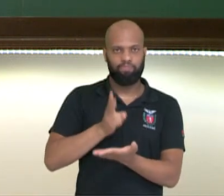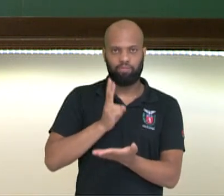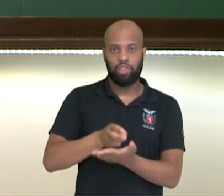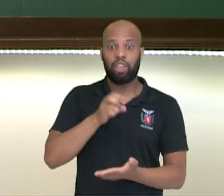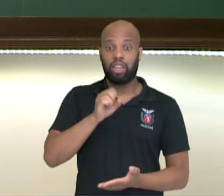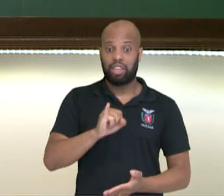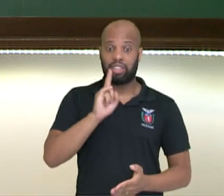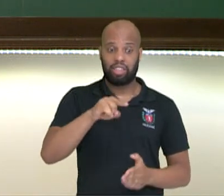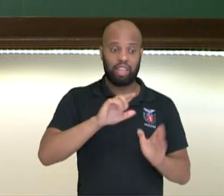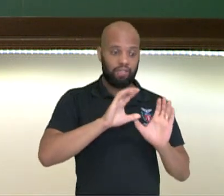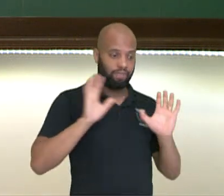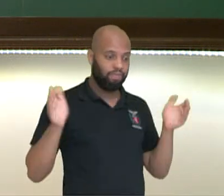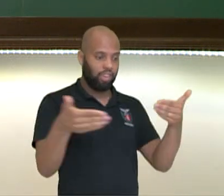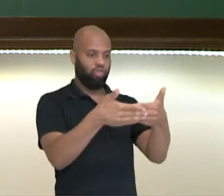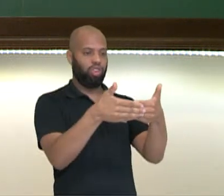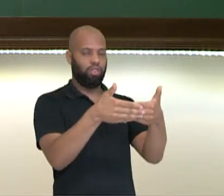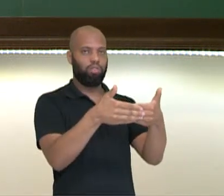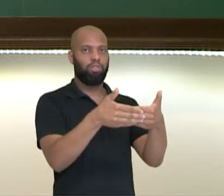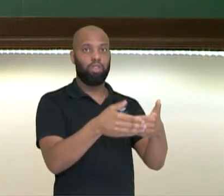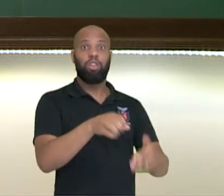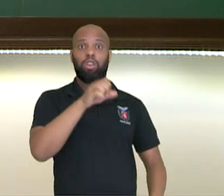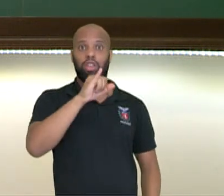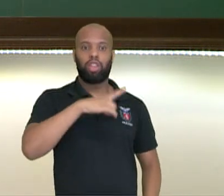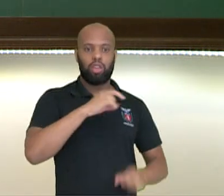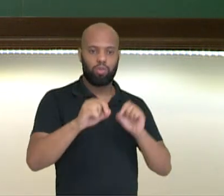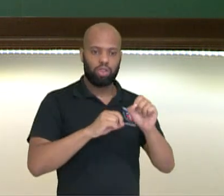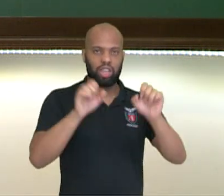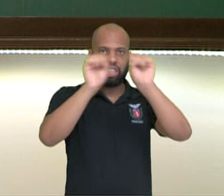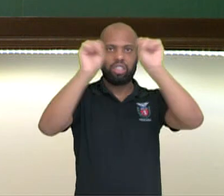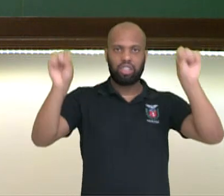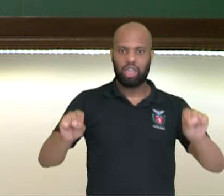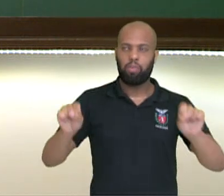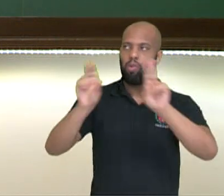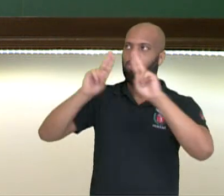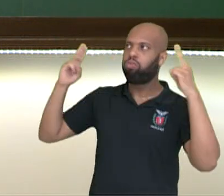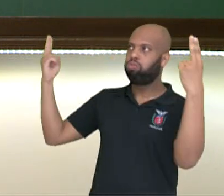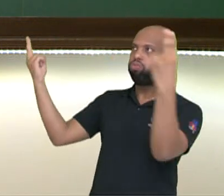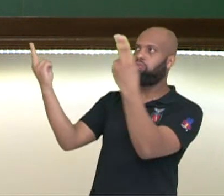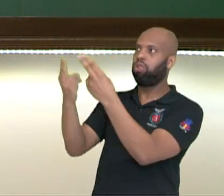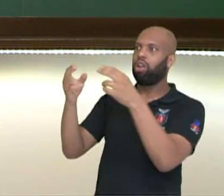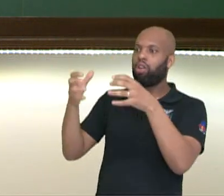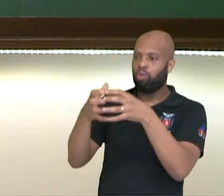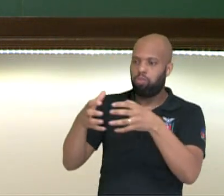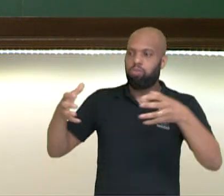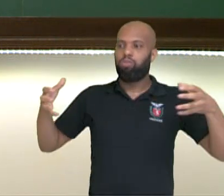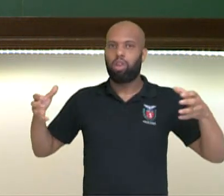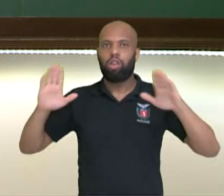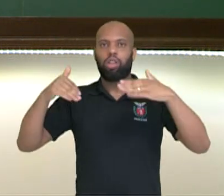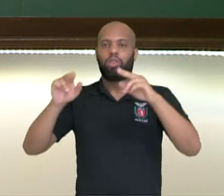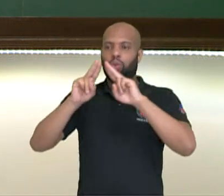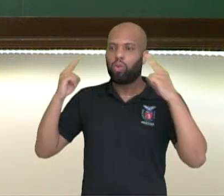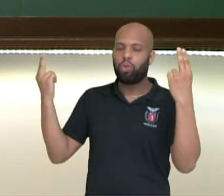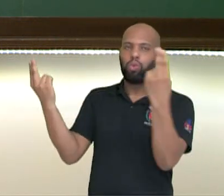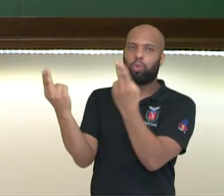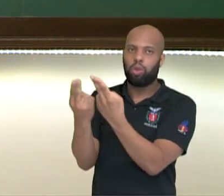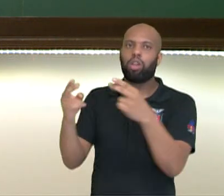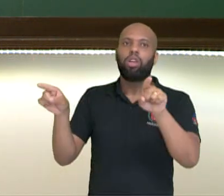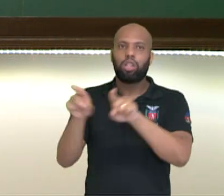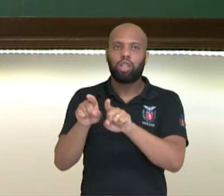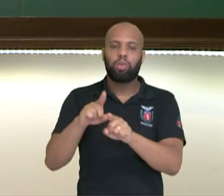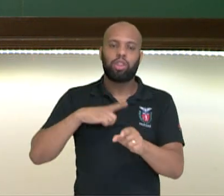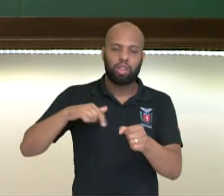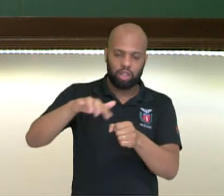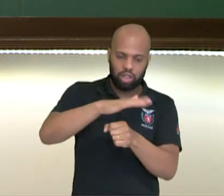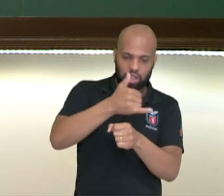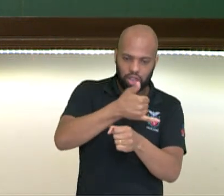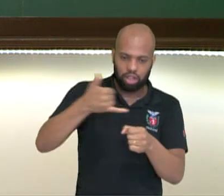sistema for isolado. E se eu contar um sistema maior, como um universo maior, esse universo também tem que ter carga elétrica